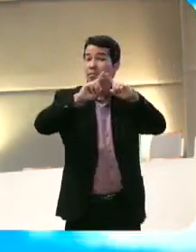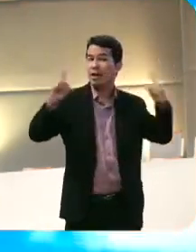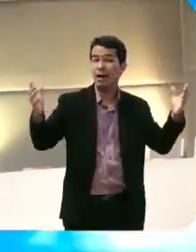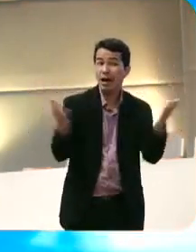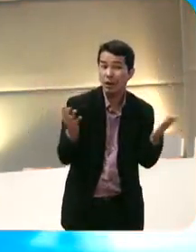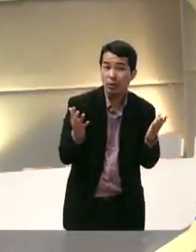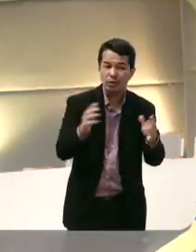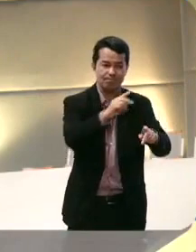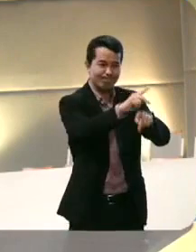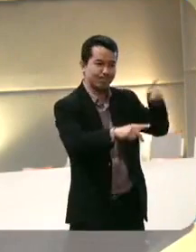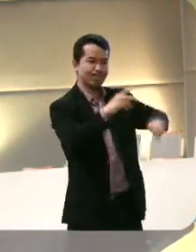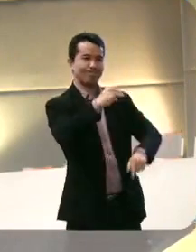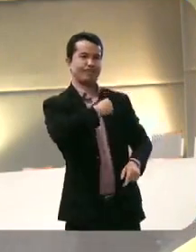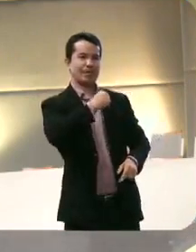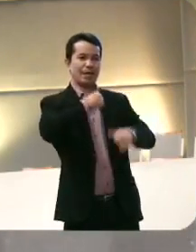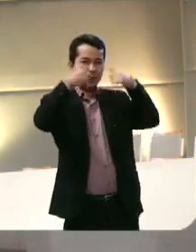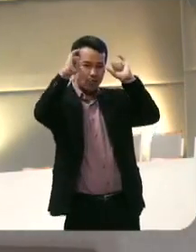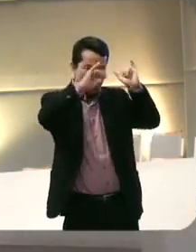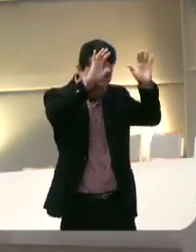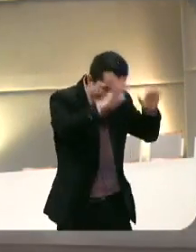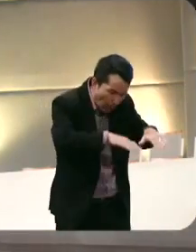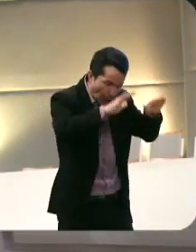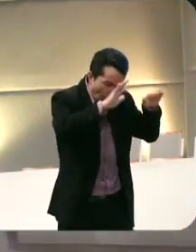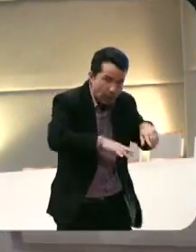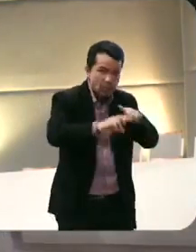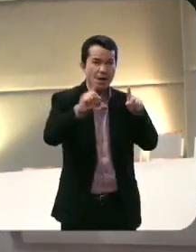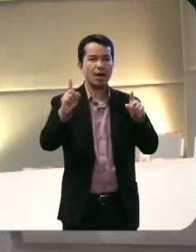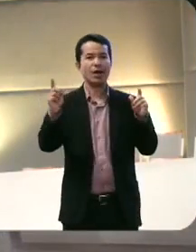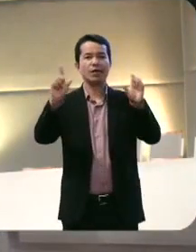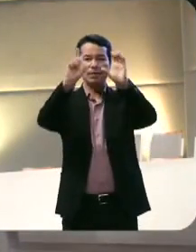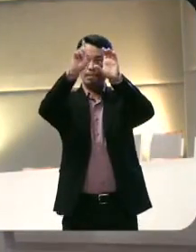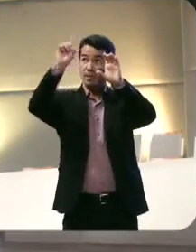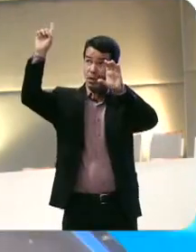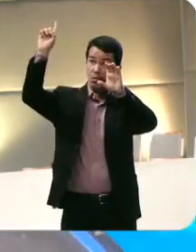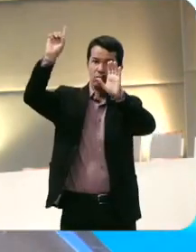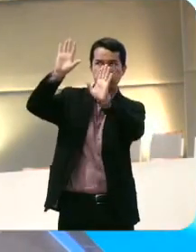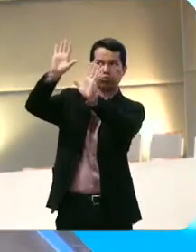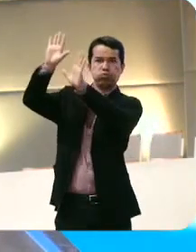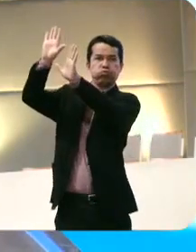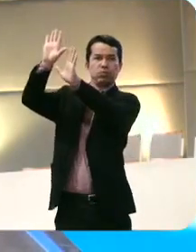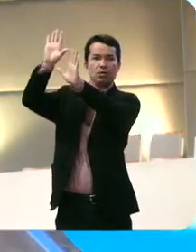outra coisa no lugar. Um anjo vai adiante de vocês.